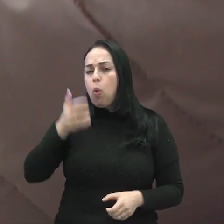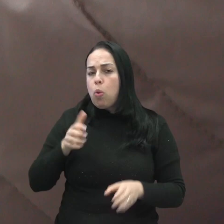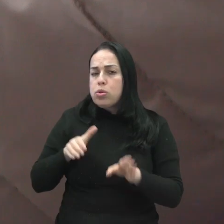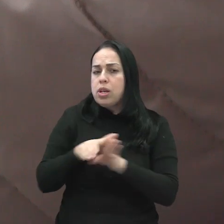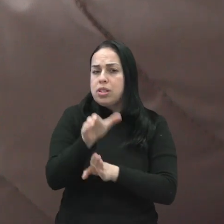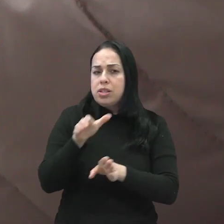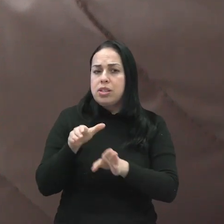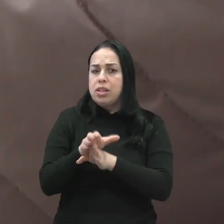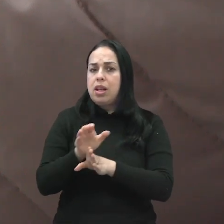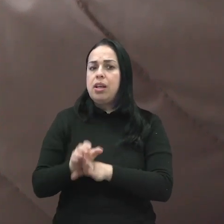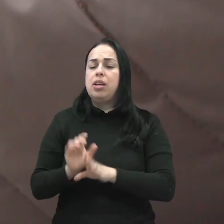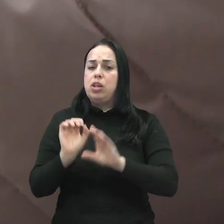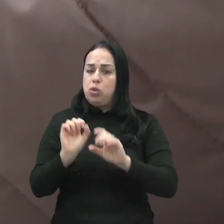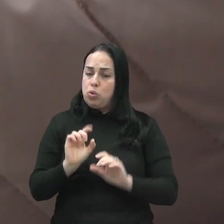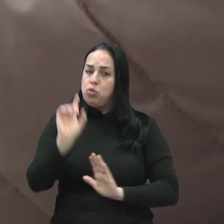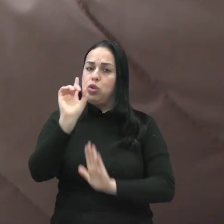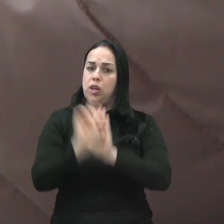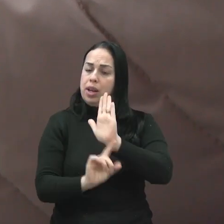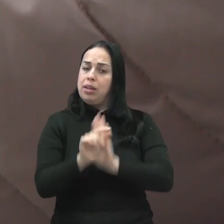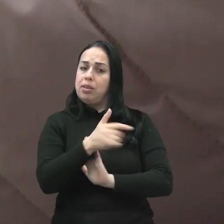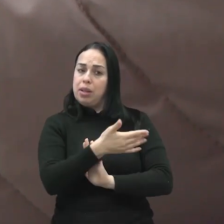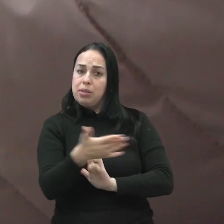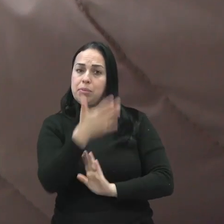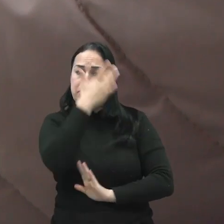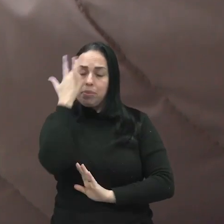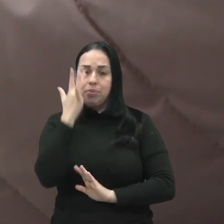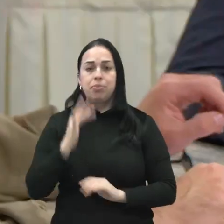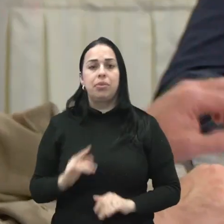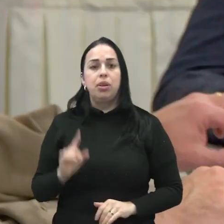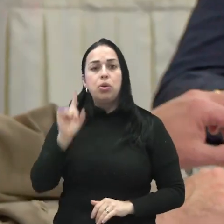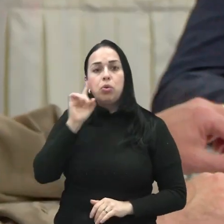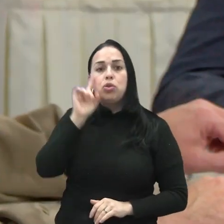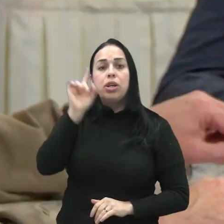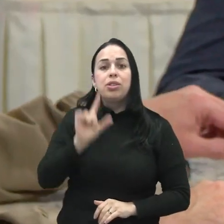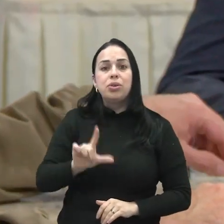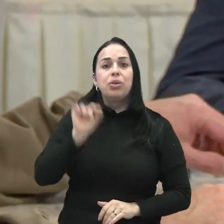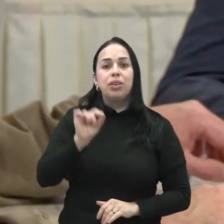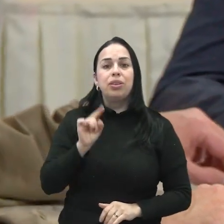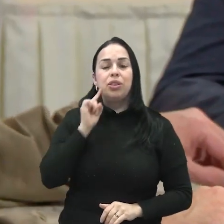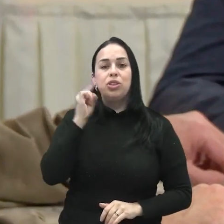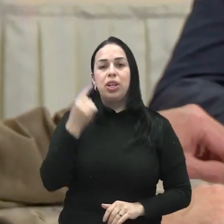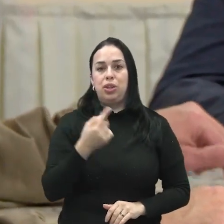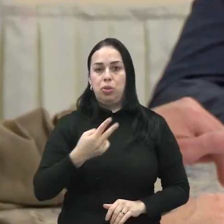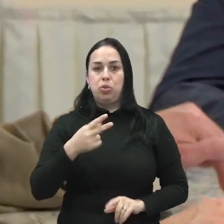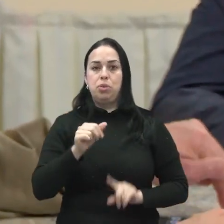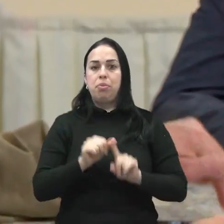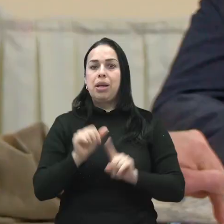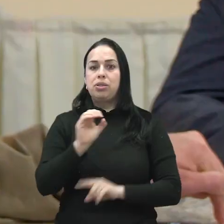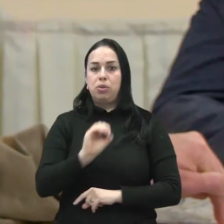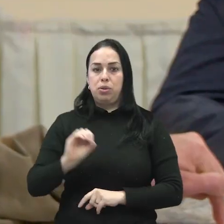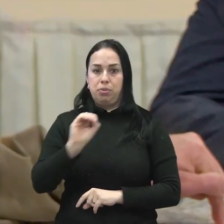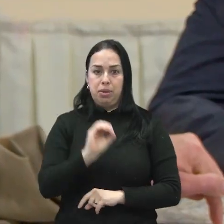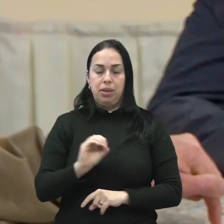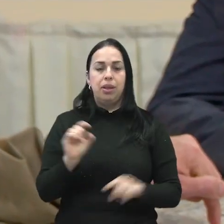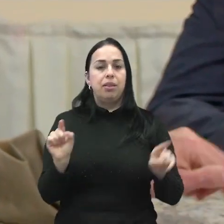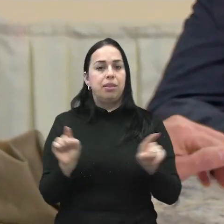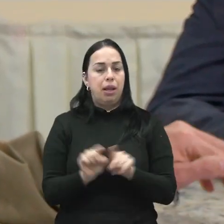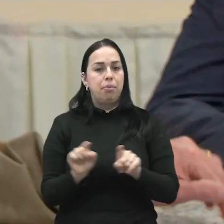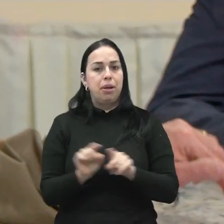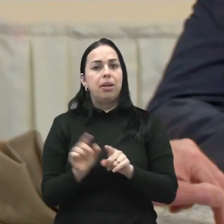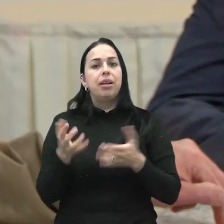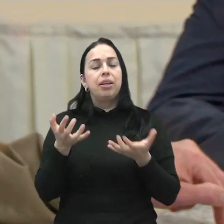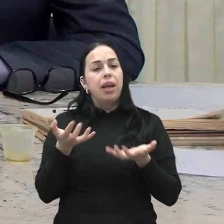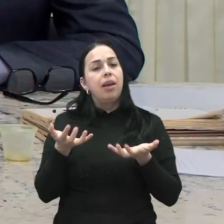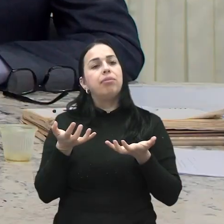a luta por direitos das pessoas com síndrome de Down. O dia escolhido foi 12 de outubro. Os membros